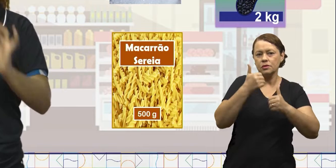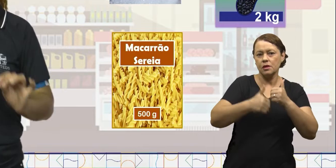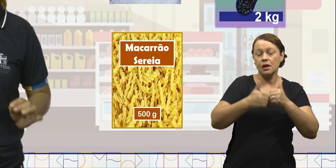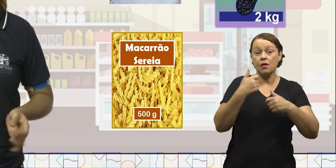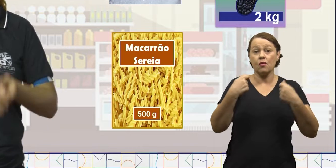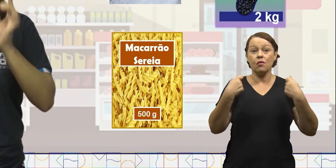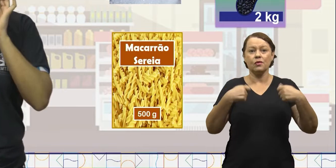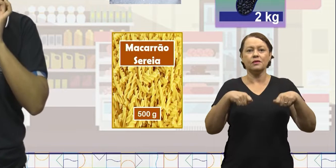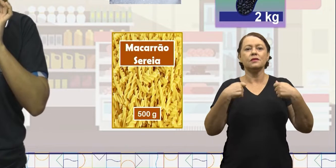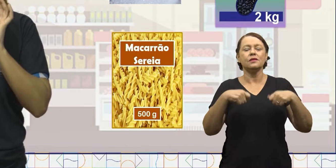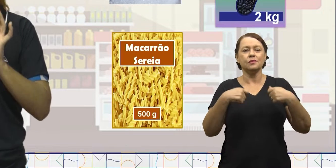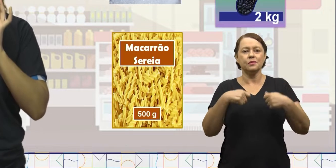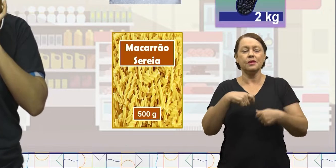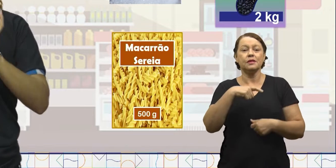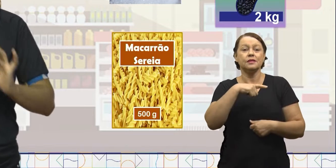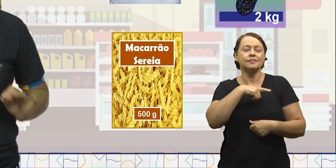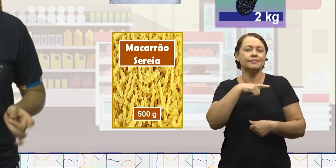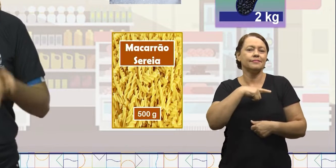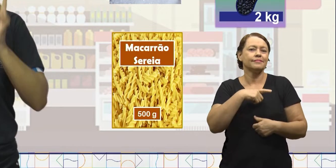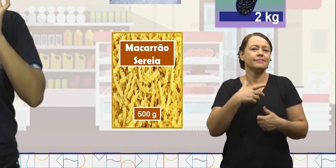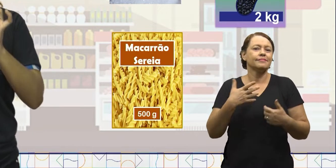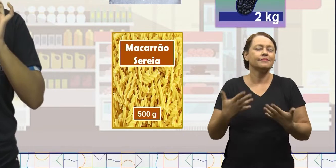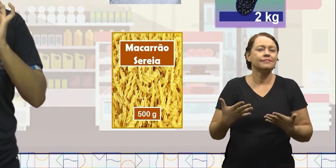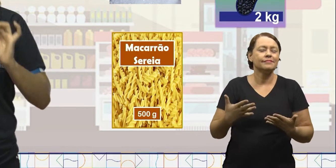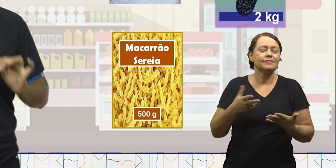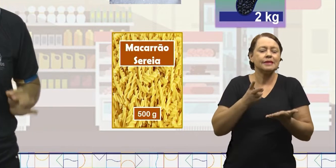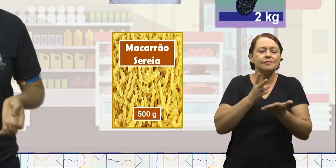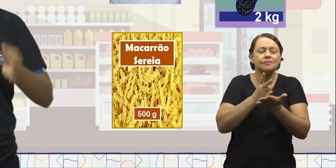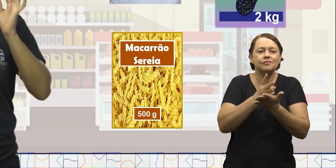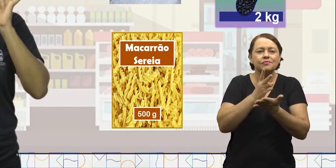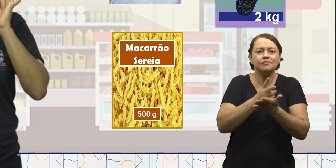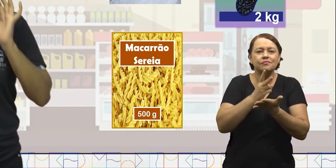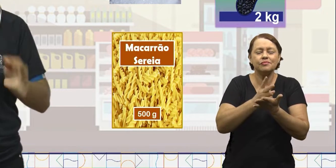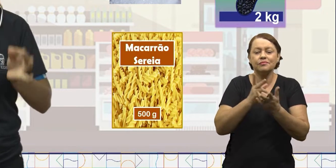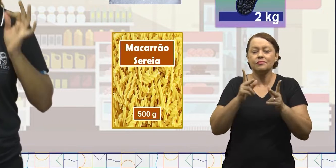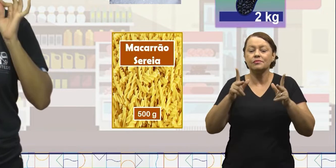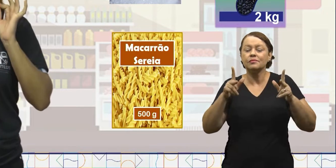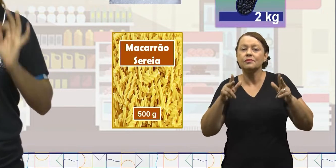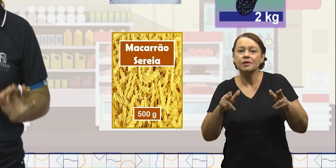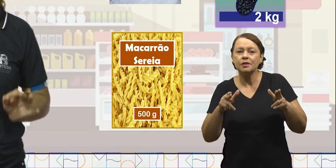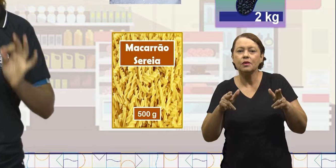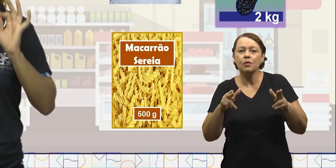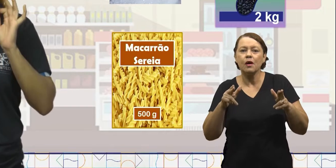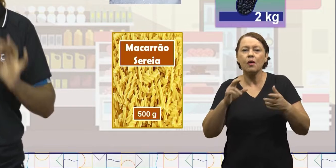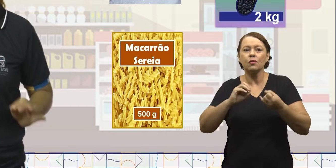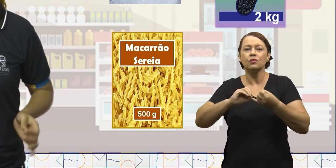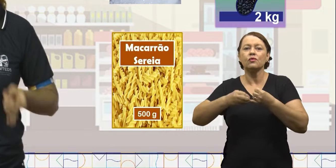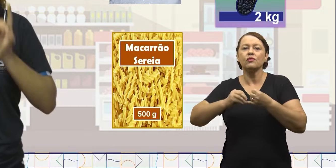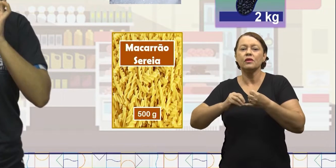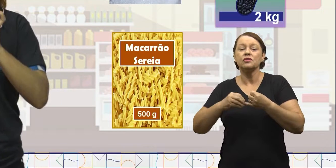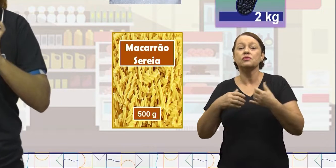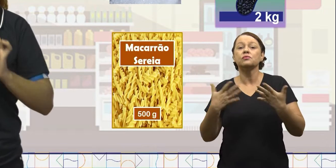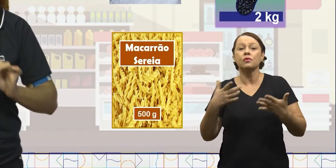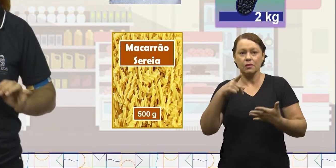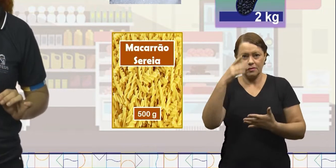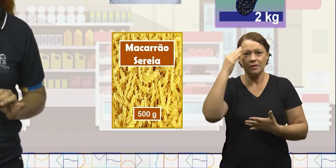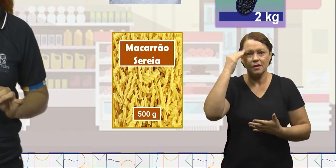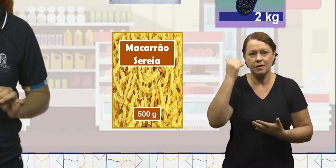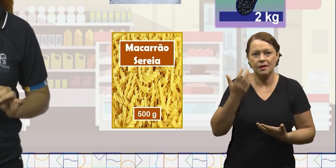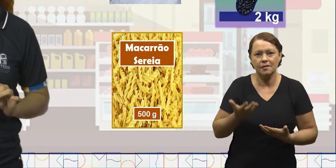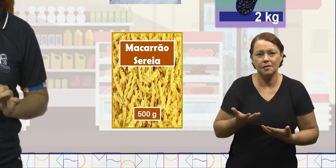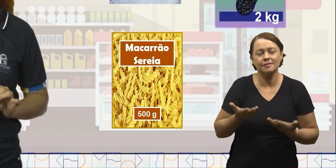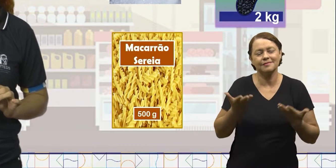de arroz são necessários para se ter a mesma medida de massa que o